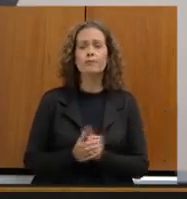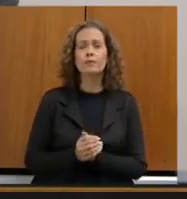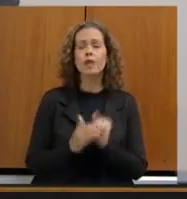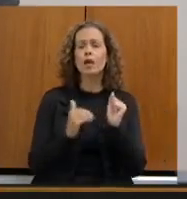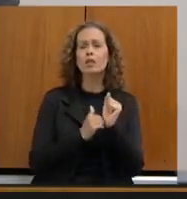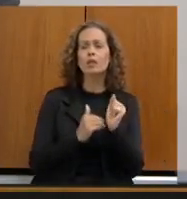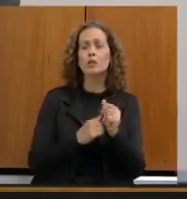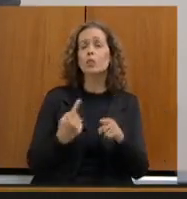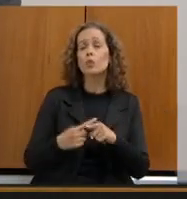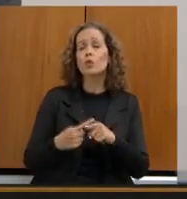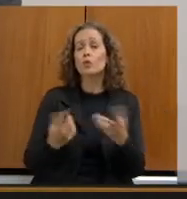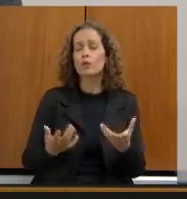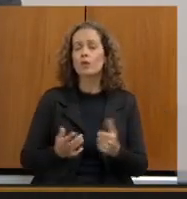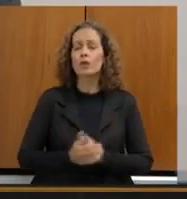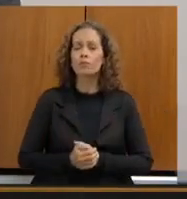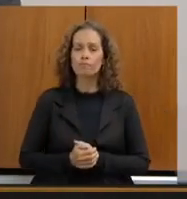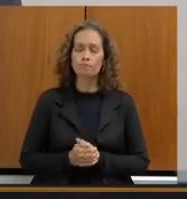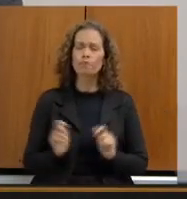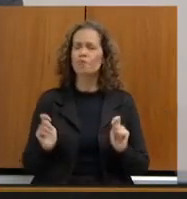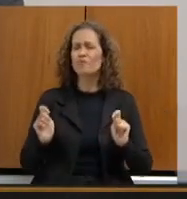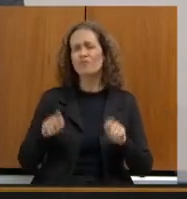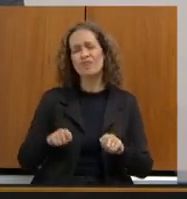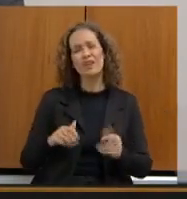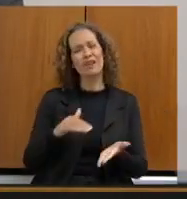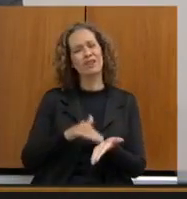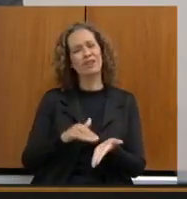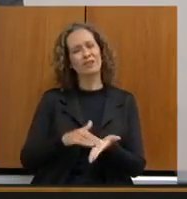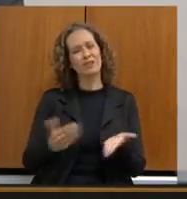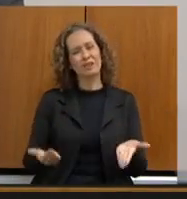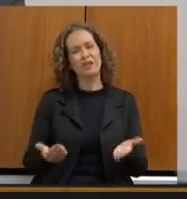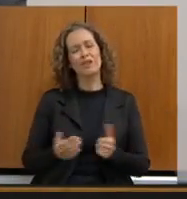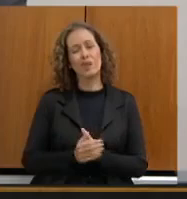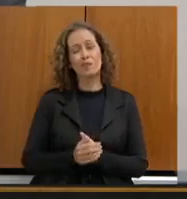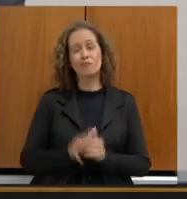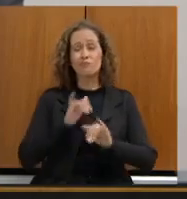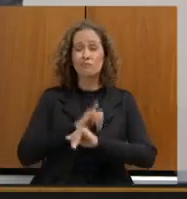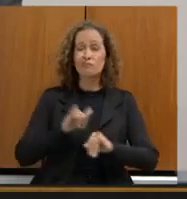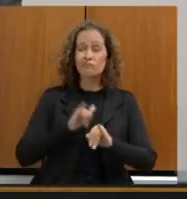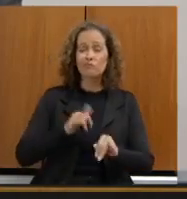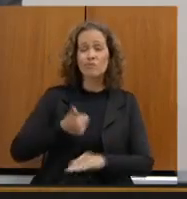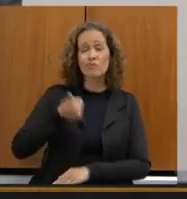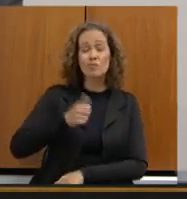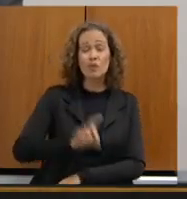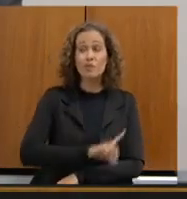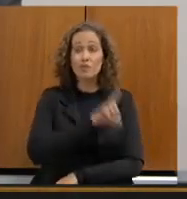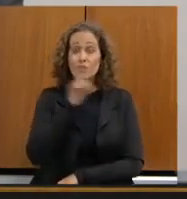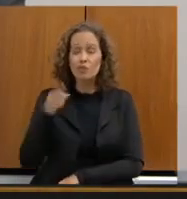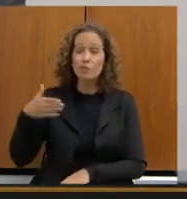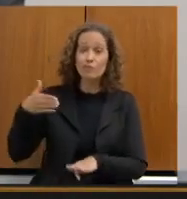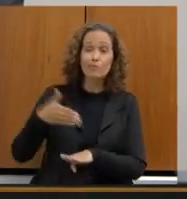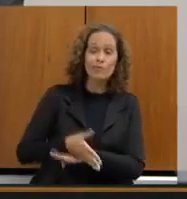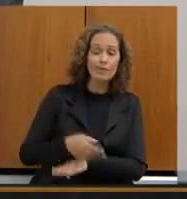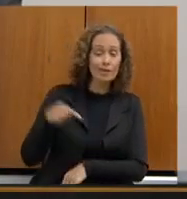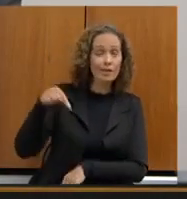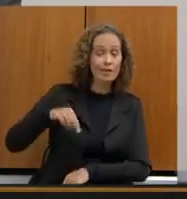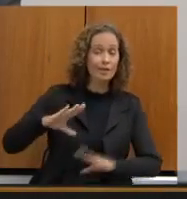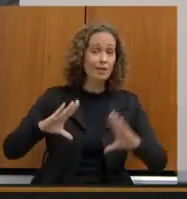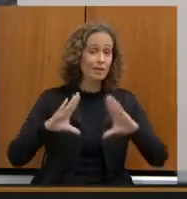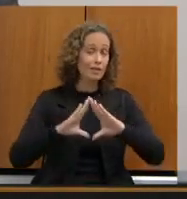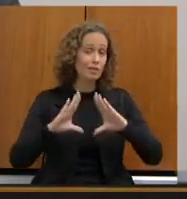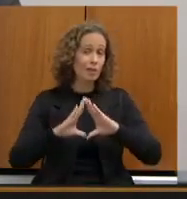porque não dá secretário eu falo isso porque desde o primeiro dia que eu botei o pé aqui nessa casa ainda